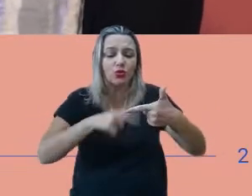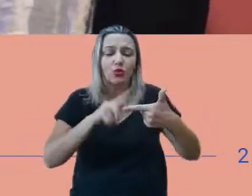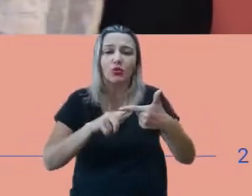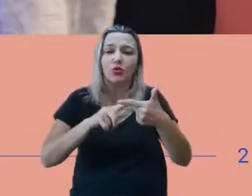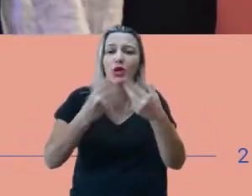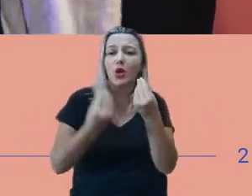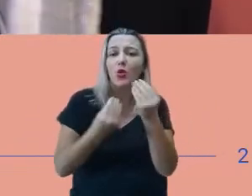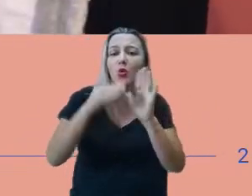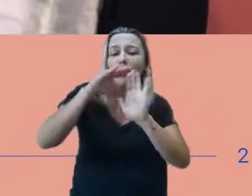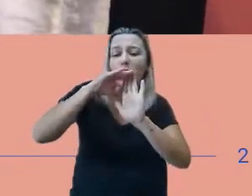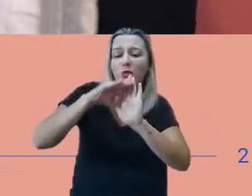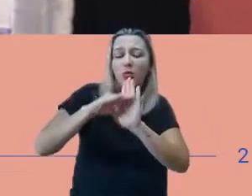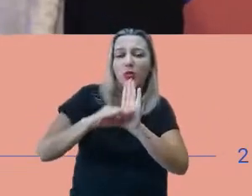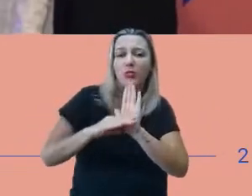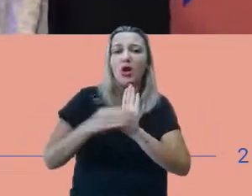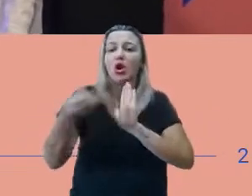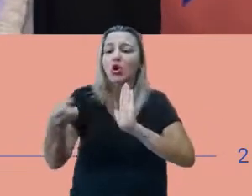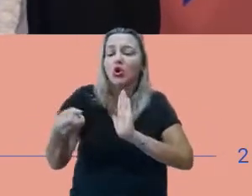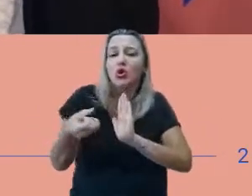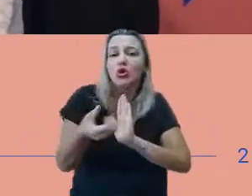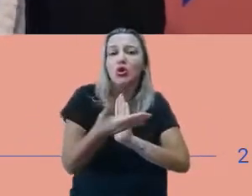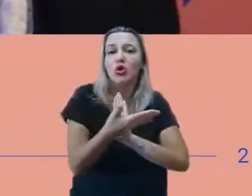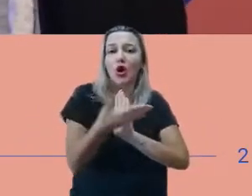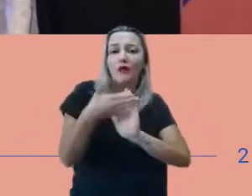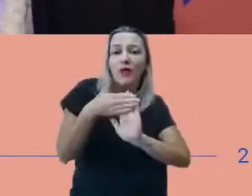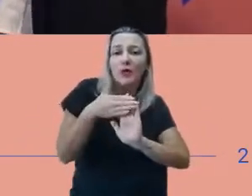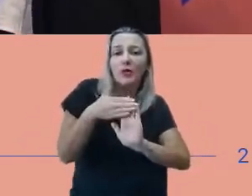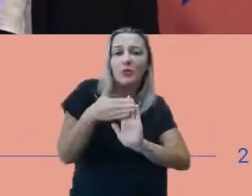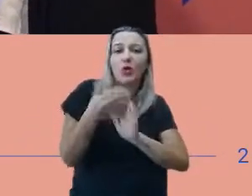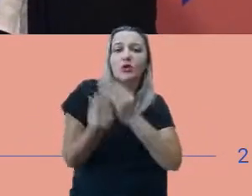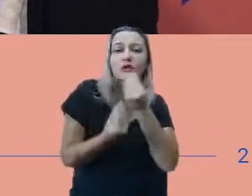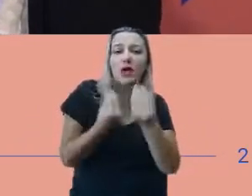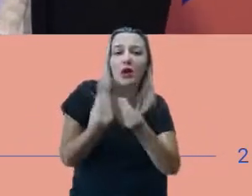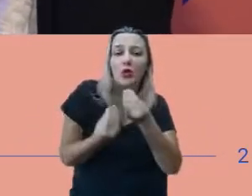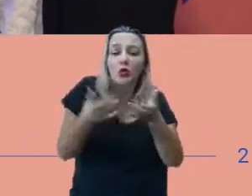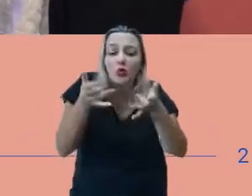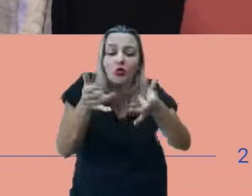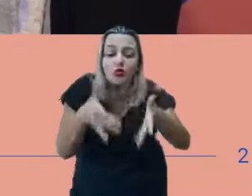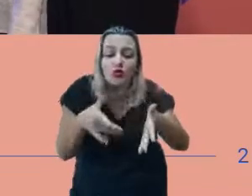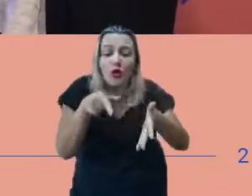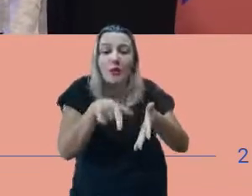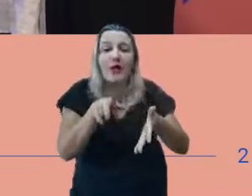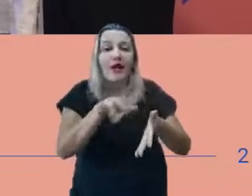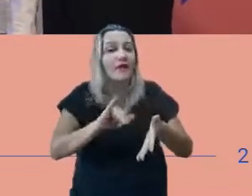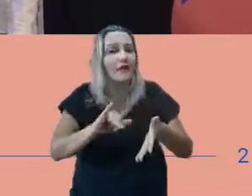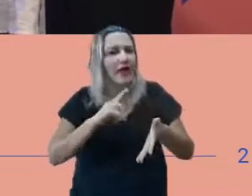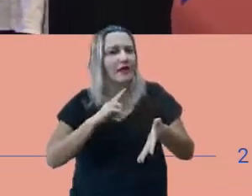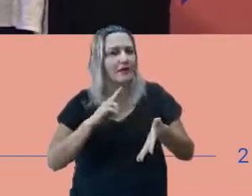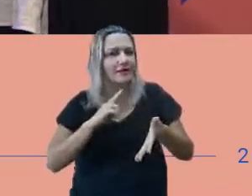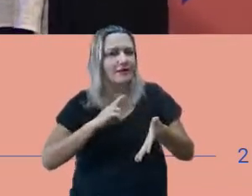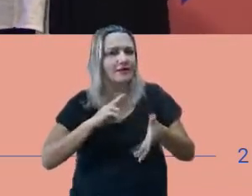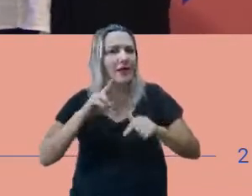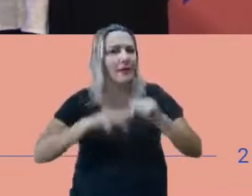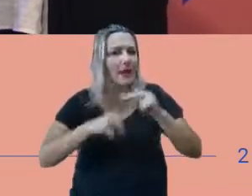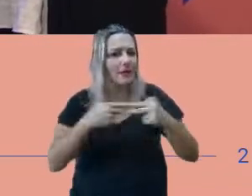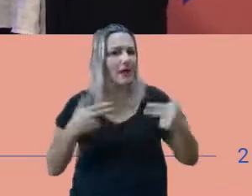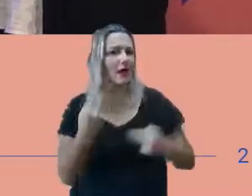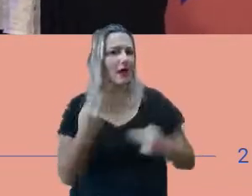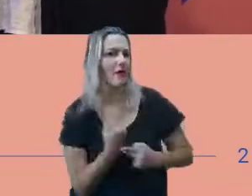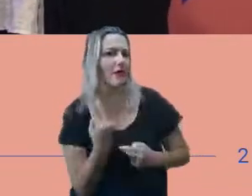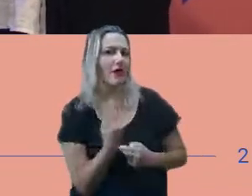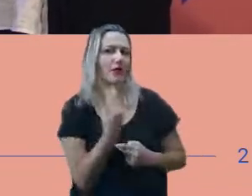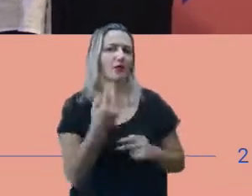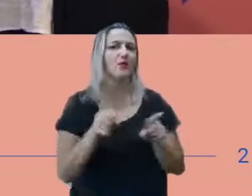para permitir que os recursos resíduos sejam utilizados como matéria-prima de valor e por fim mais importante a criação